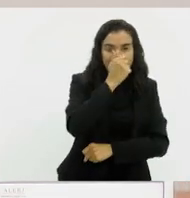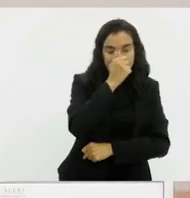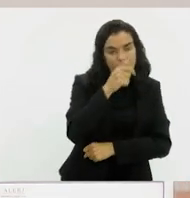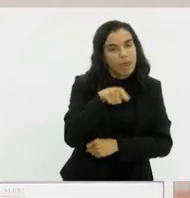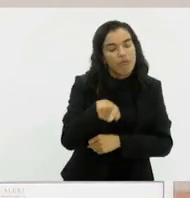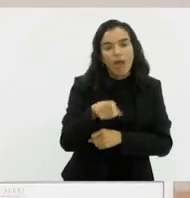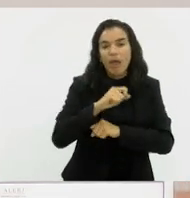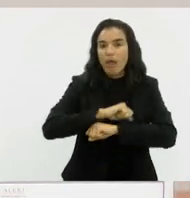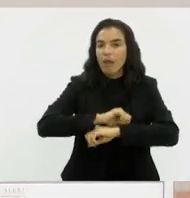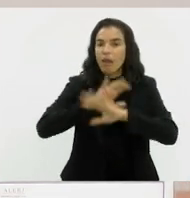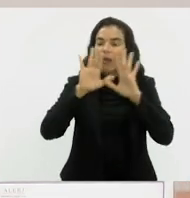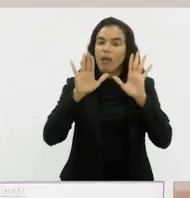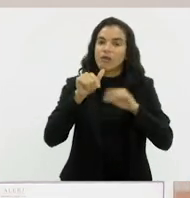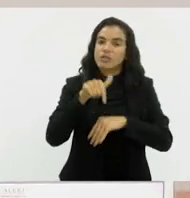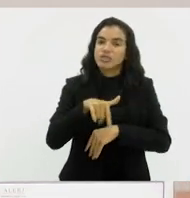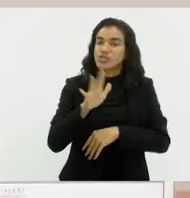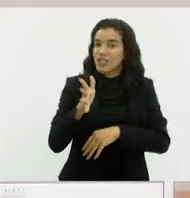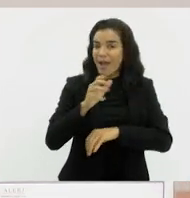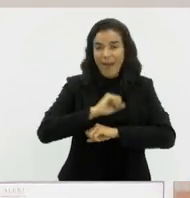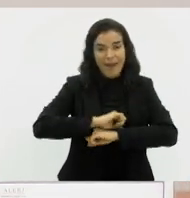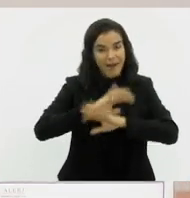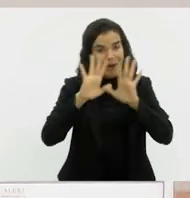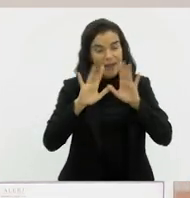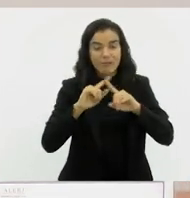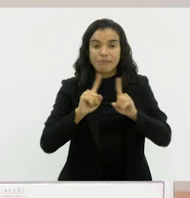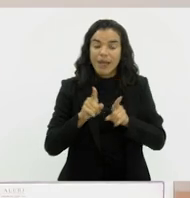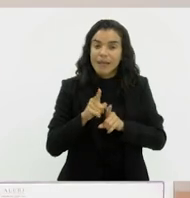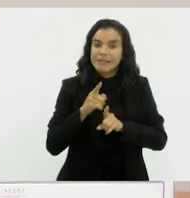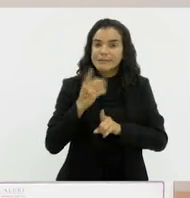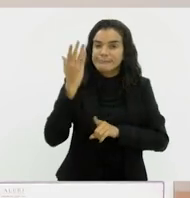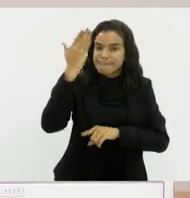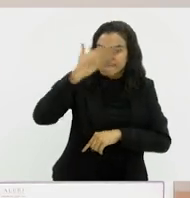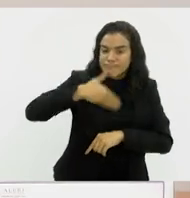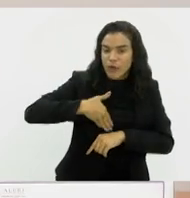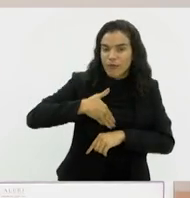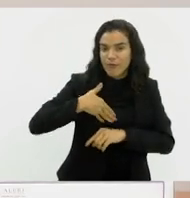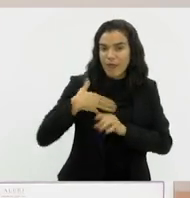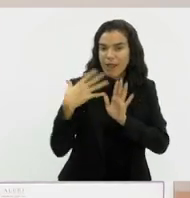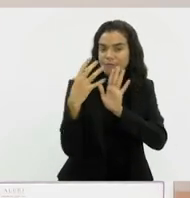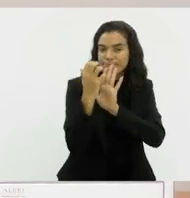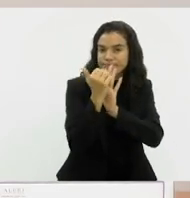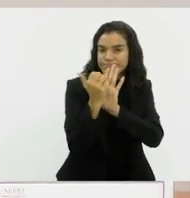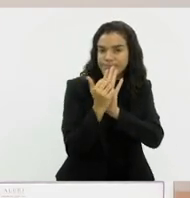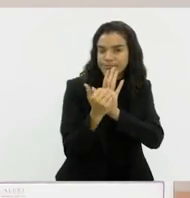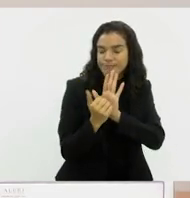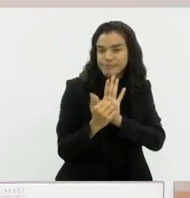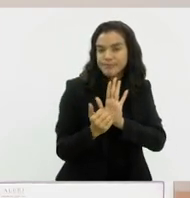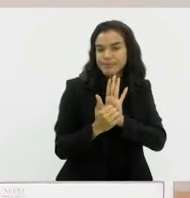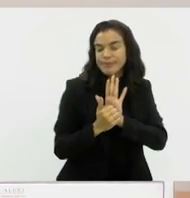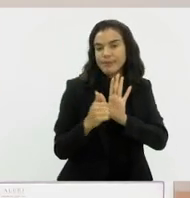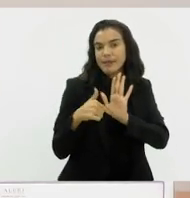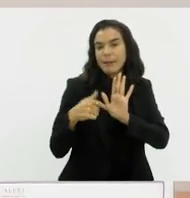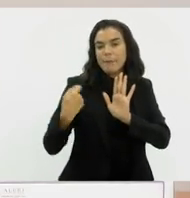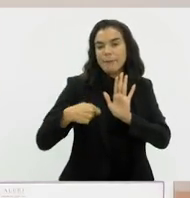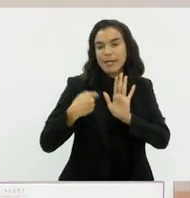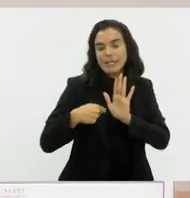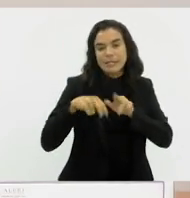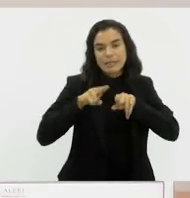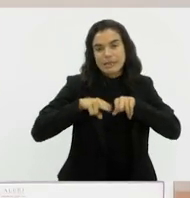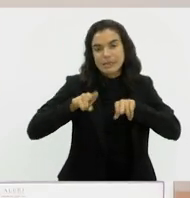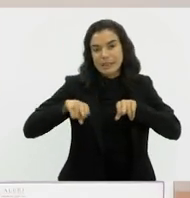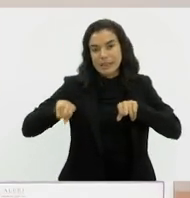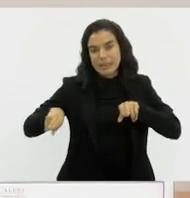ficar claro, que já é claro para todos nós, mas vai ficar com dados que a gente precisa de leitos e a gente